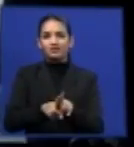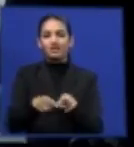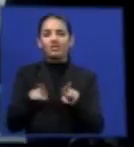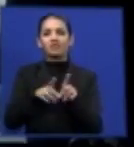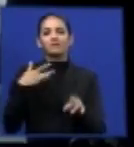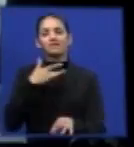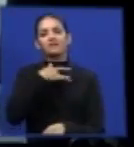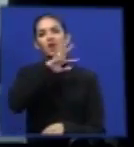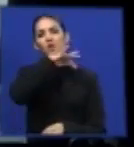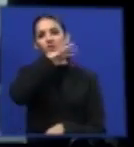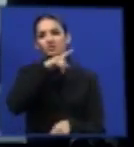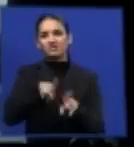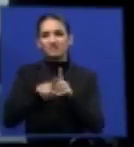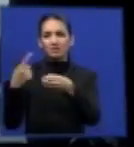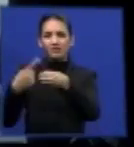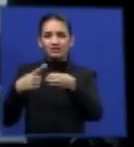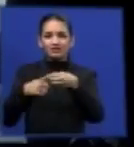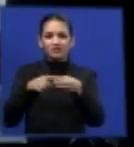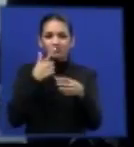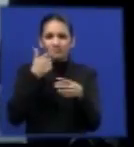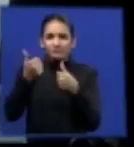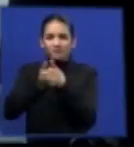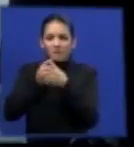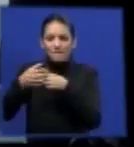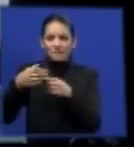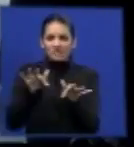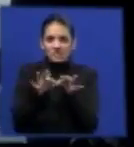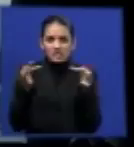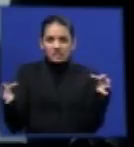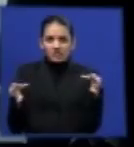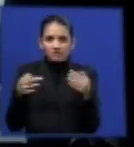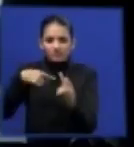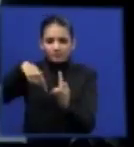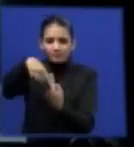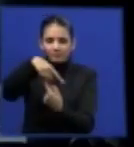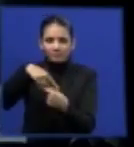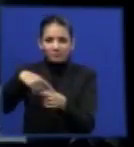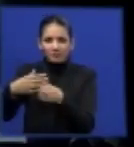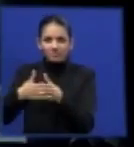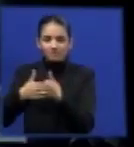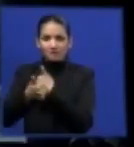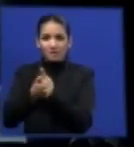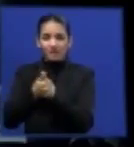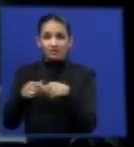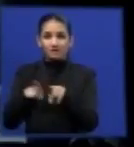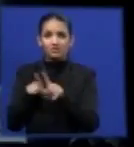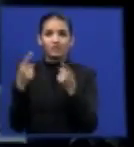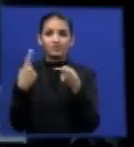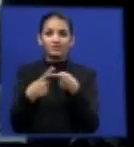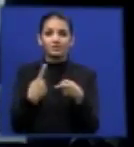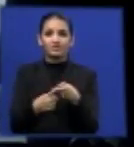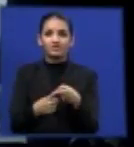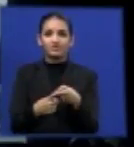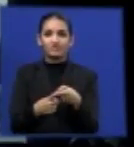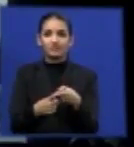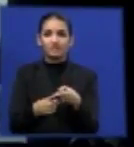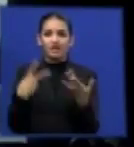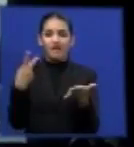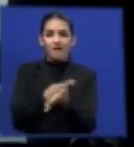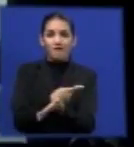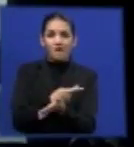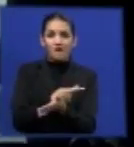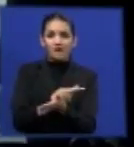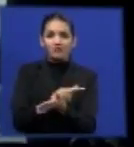euclidelândia e outras cidadezinhas pequenas por causa das eh emissões